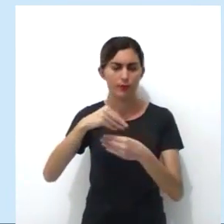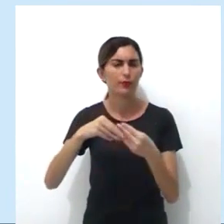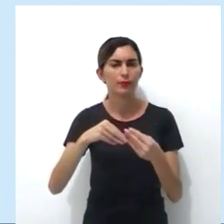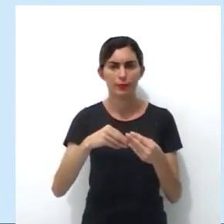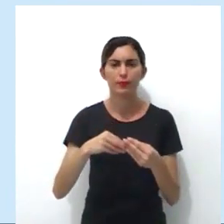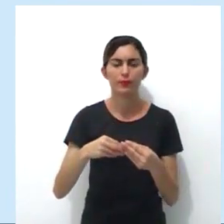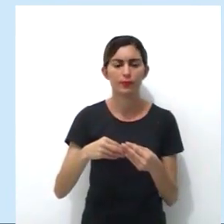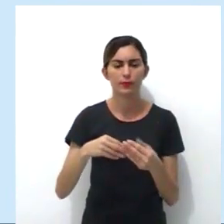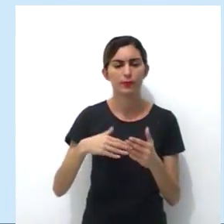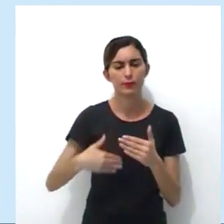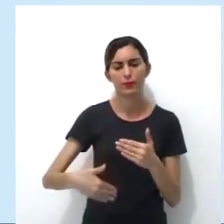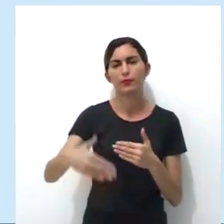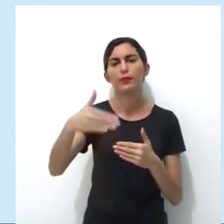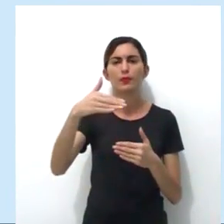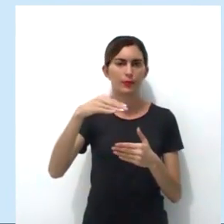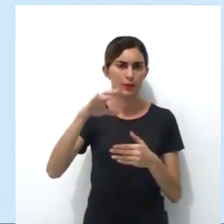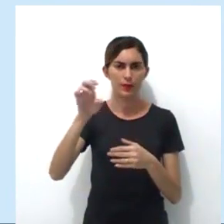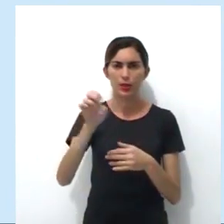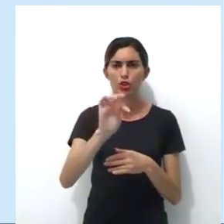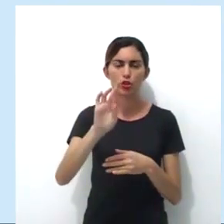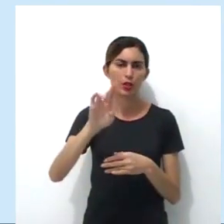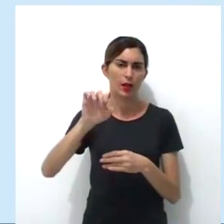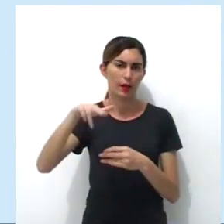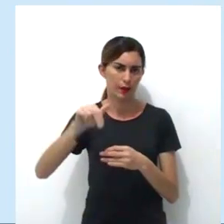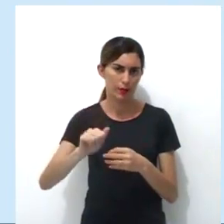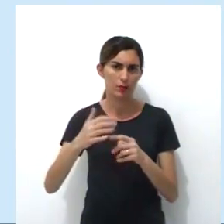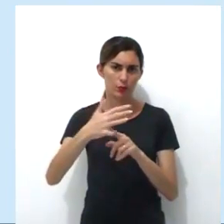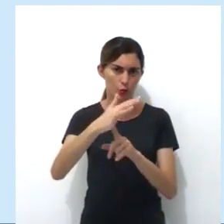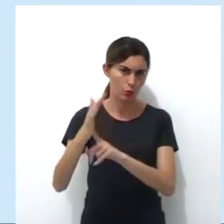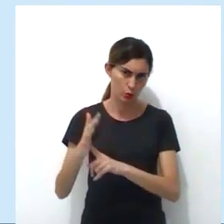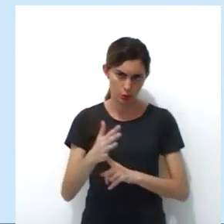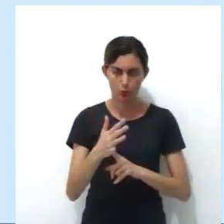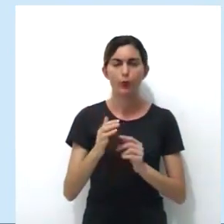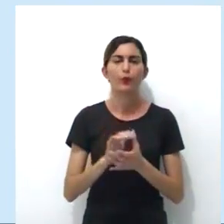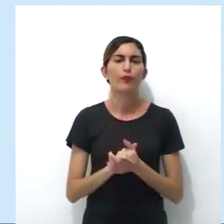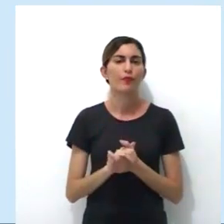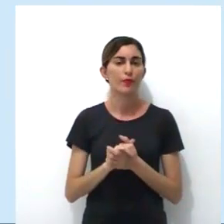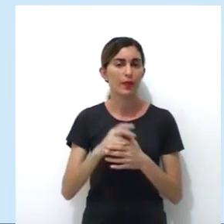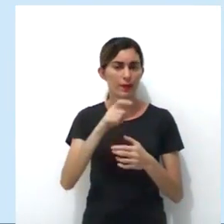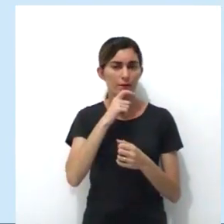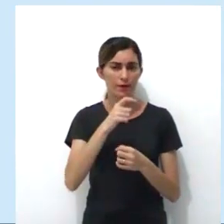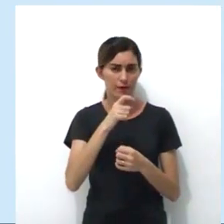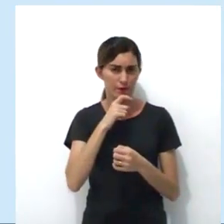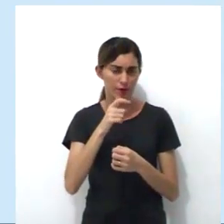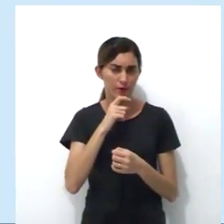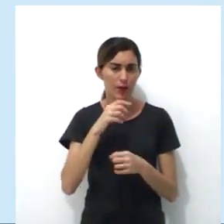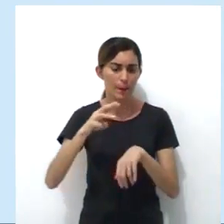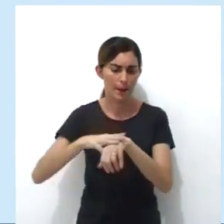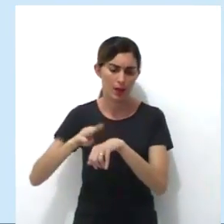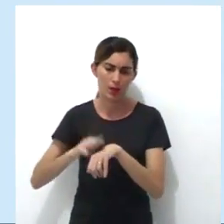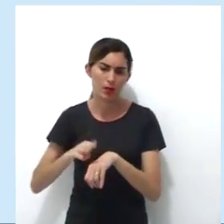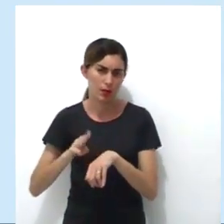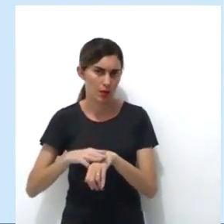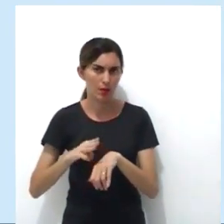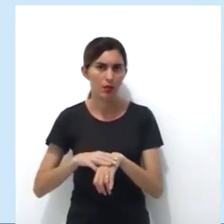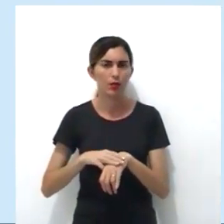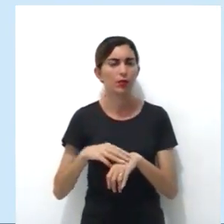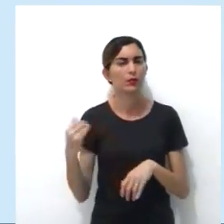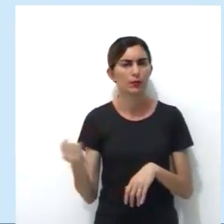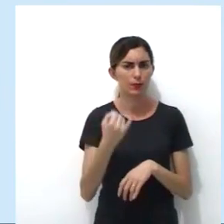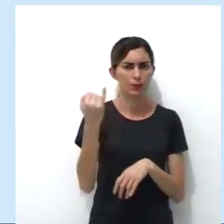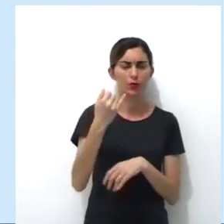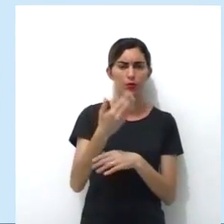resfriamento do motor da explosão interna, que é feito pelo radiador. O radiador faz o quê? Dentro do